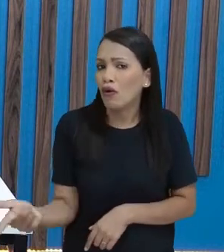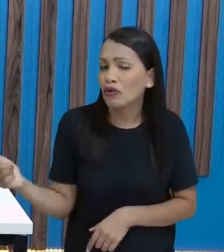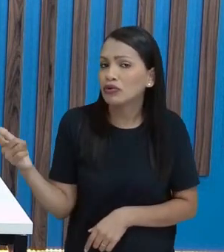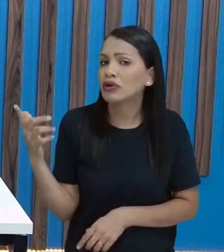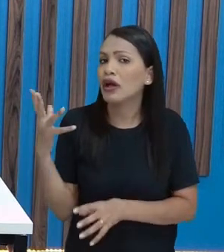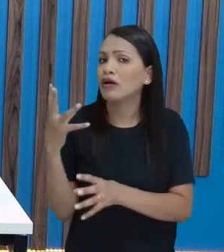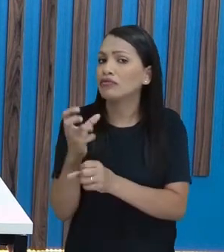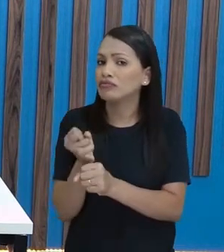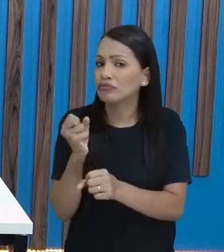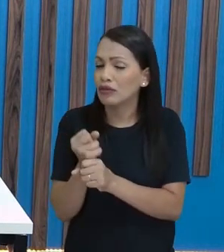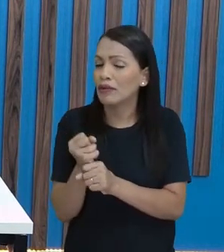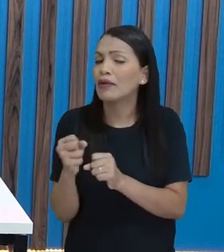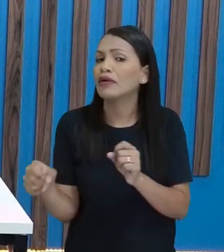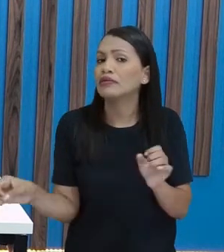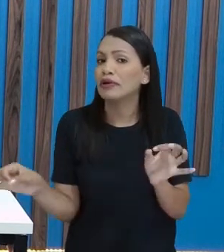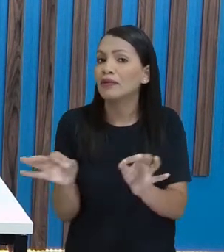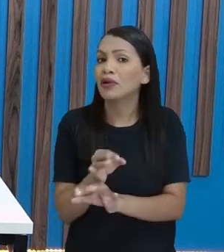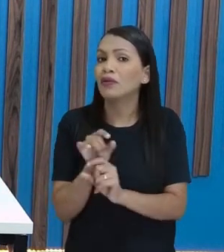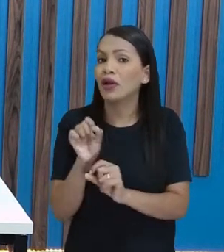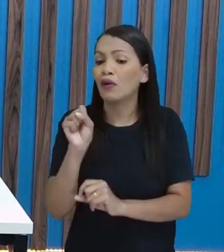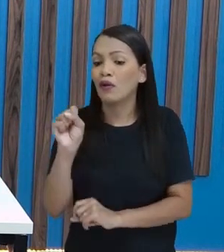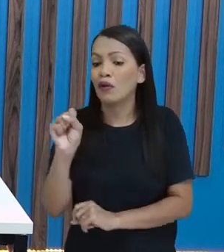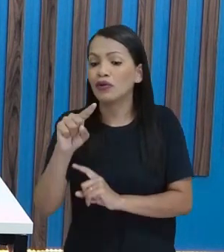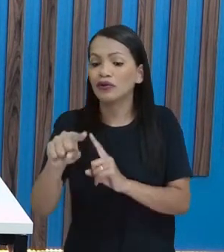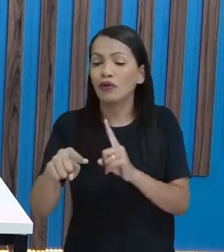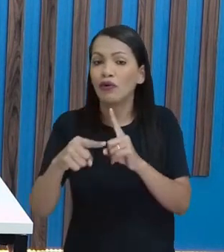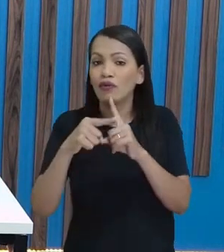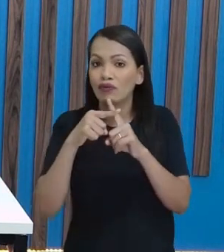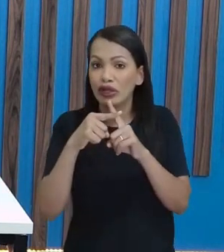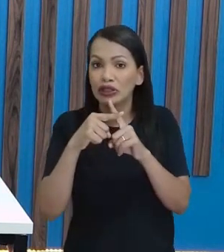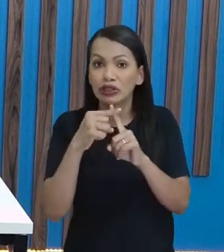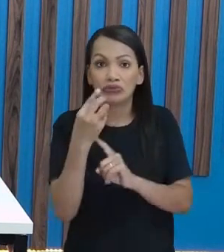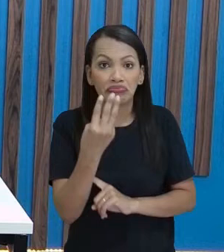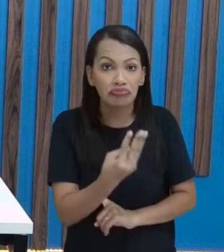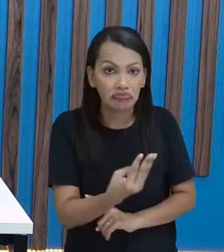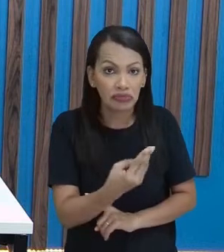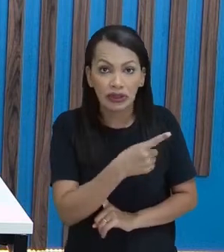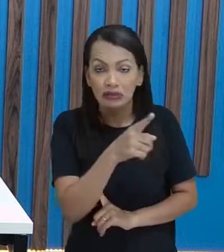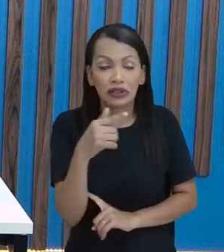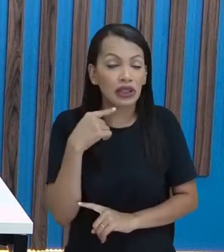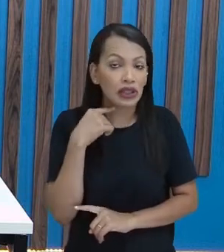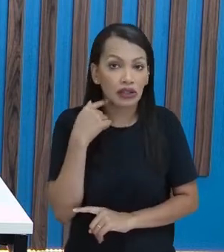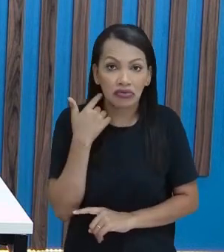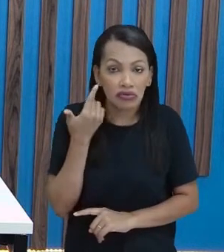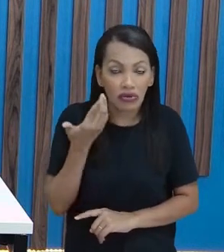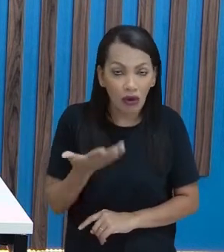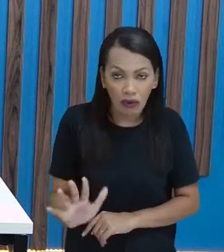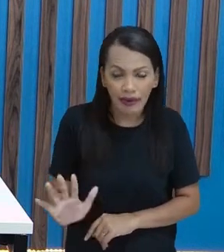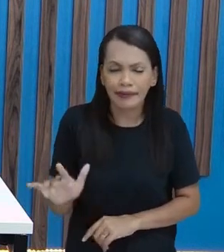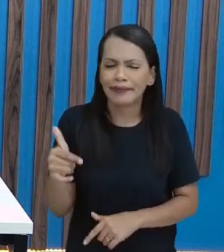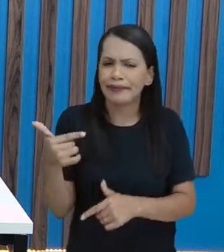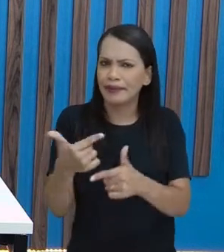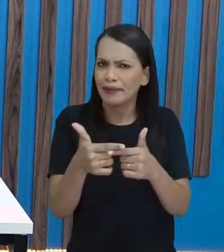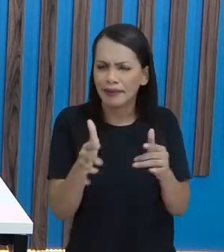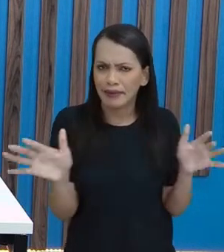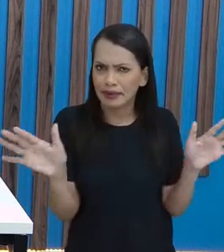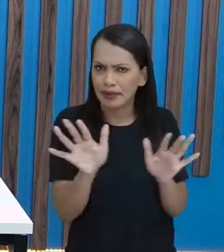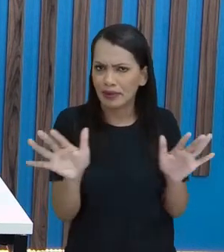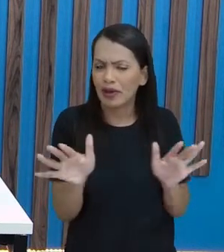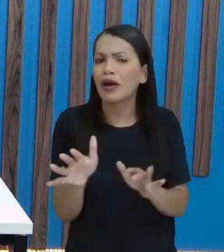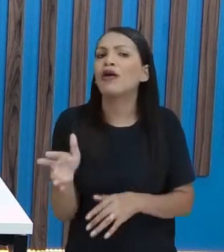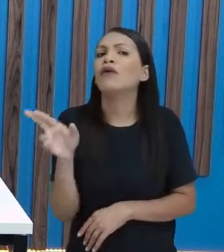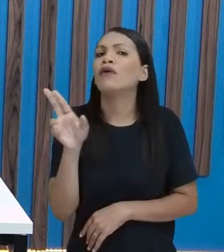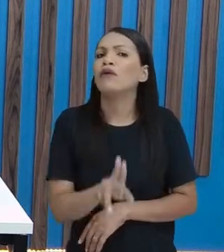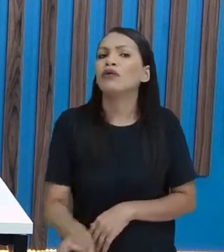operação para concluir, para fazer mais rápido, que é a multiplicação. Mas se você não quiser usar a multiplicação, não tem problema. Use a